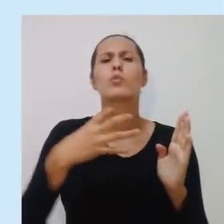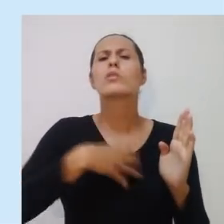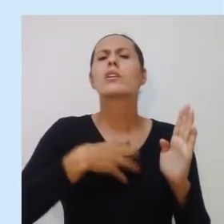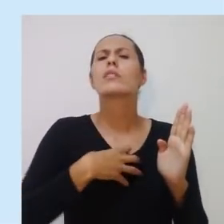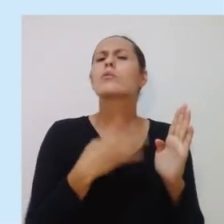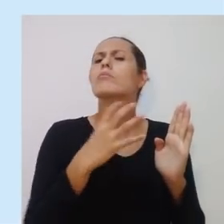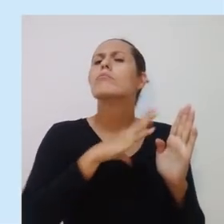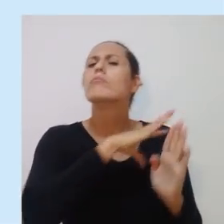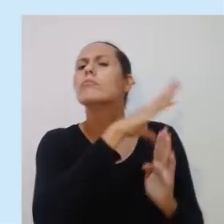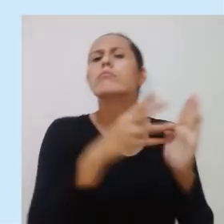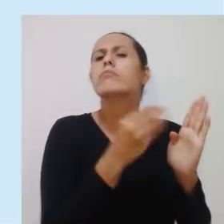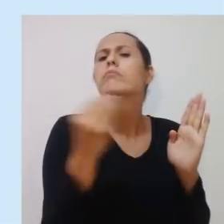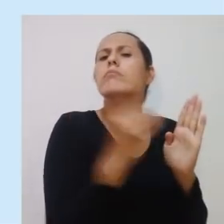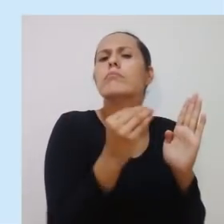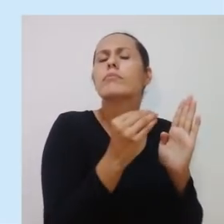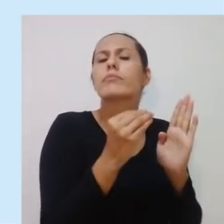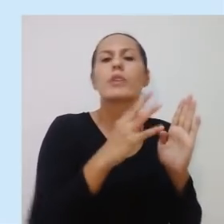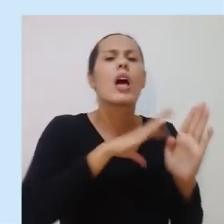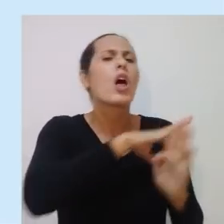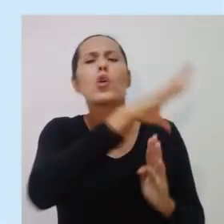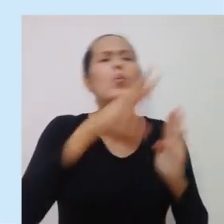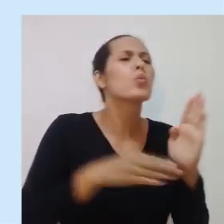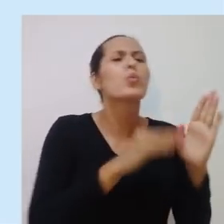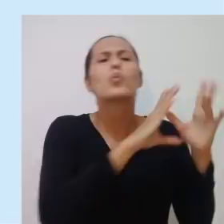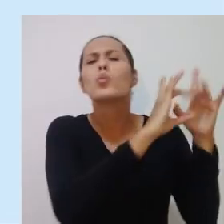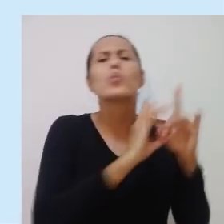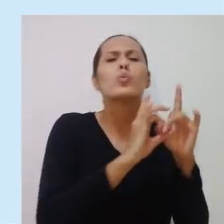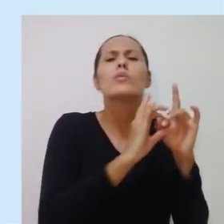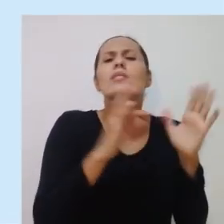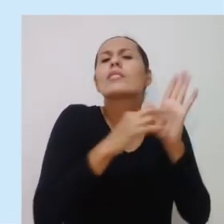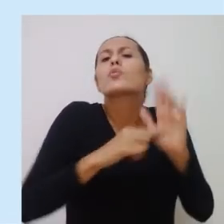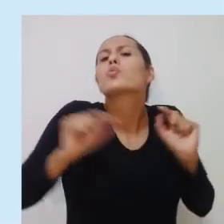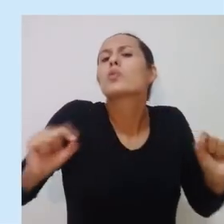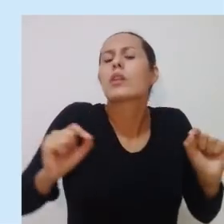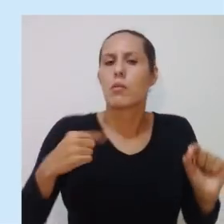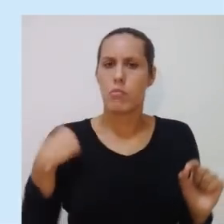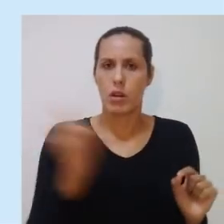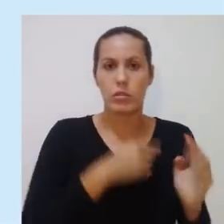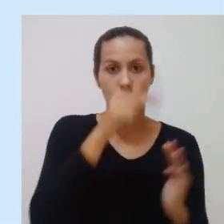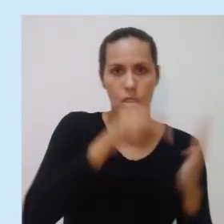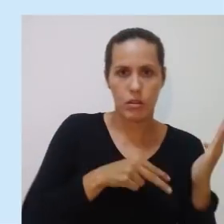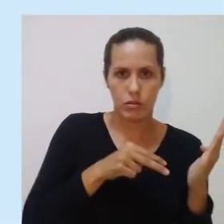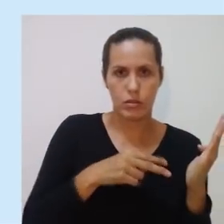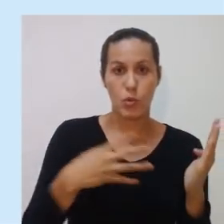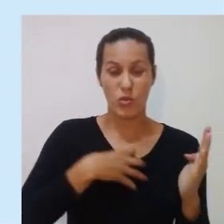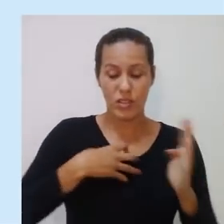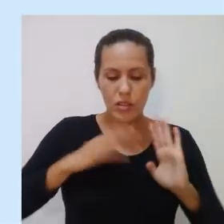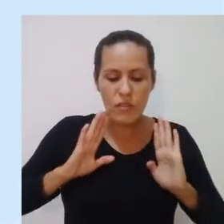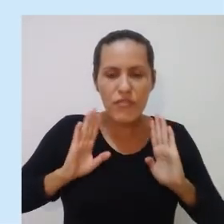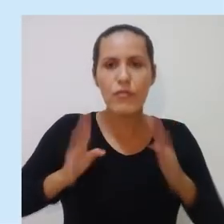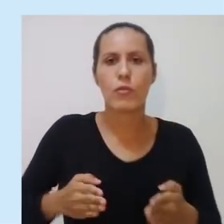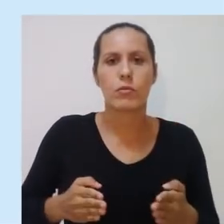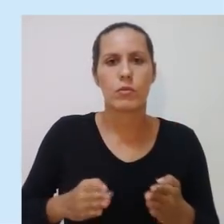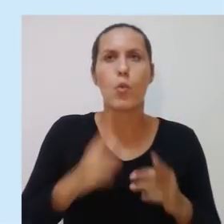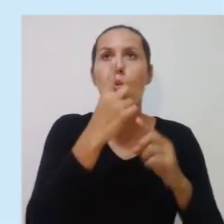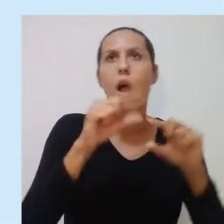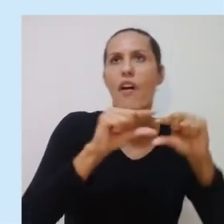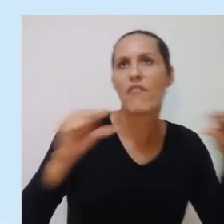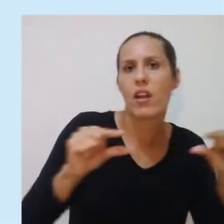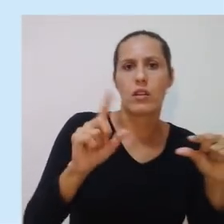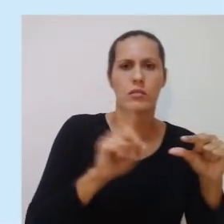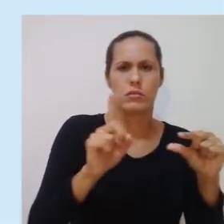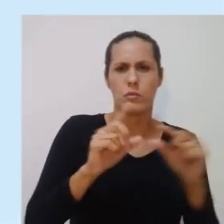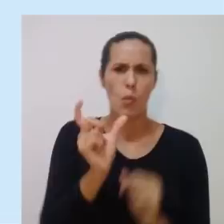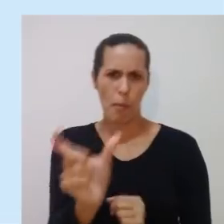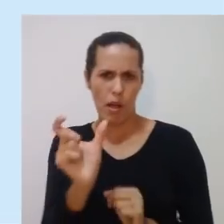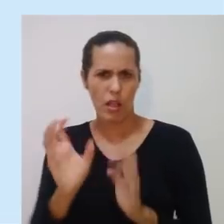global dele? Qual o sentido daquele conjunto? Tudo junto significa o que para nós? Não é um sentido específico de uma